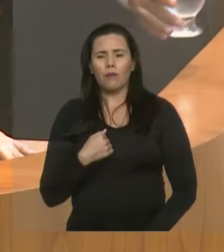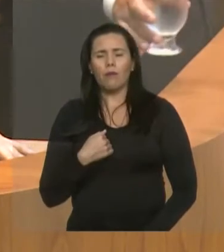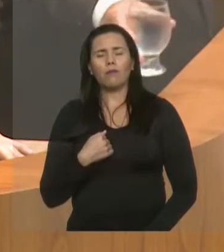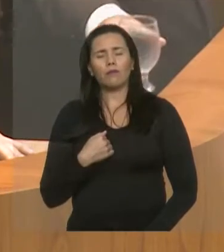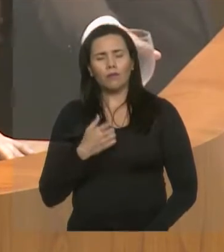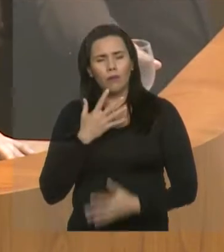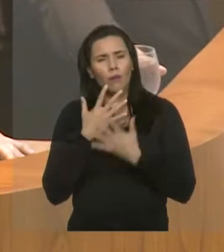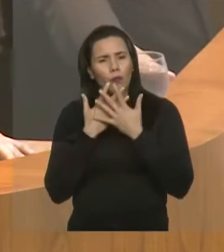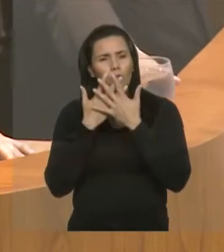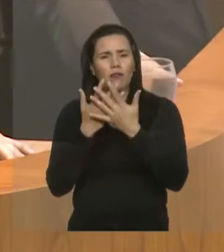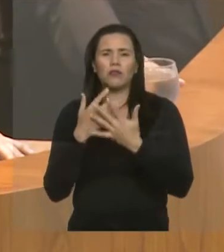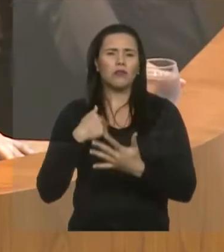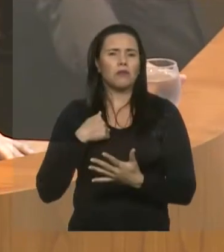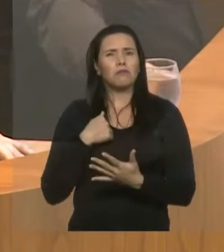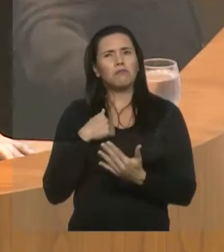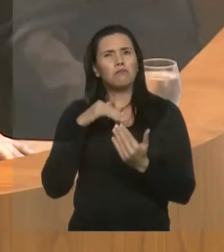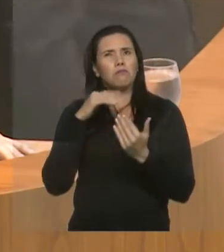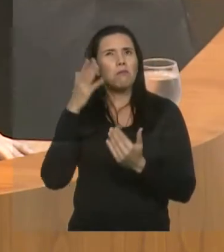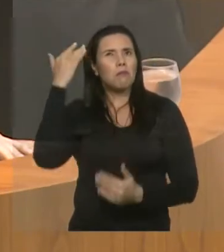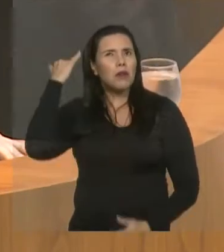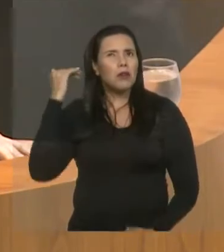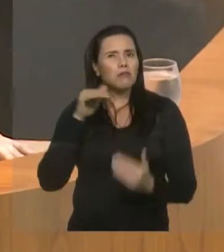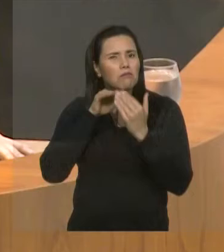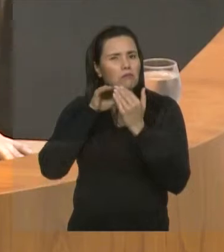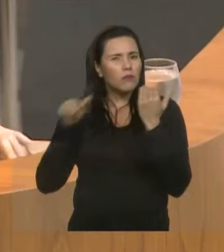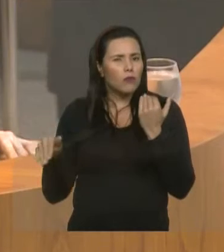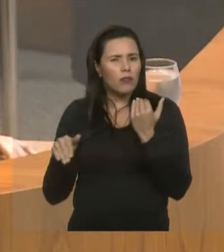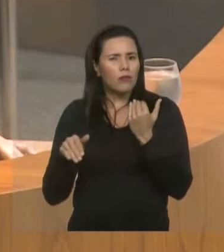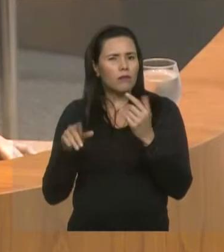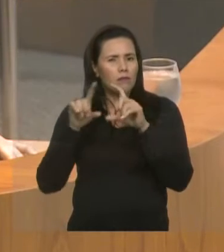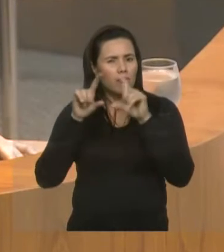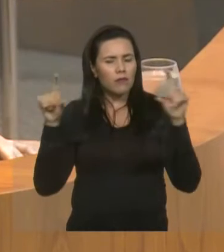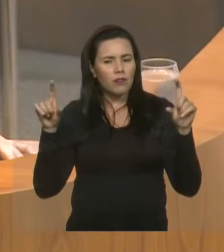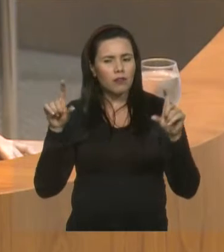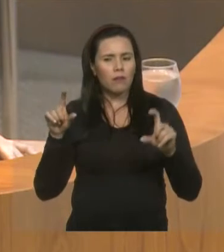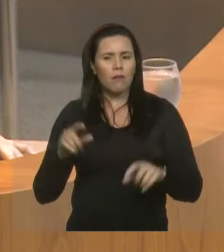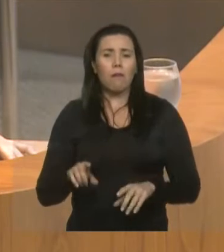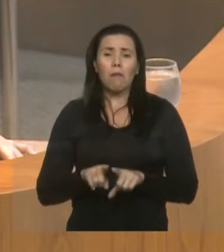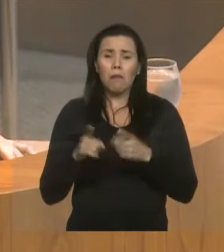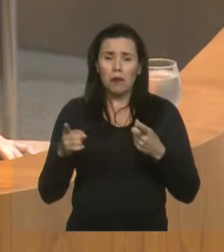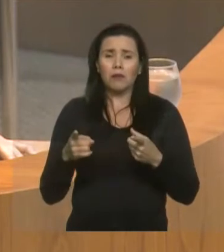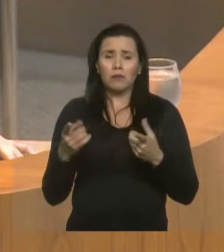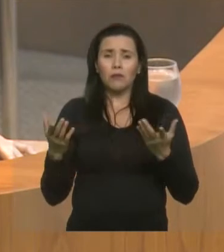frase, mas hoje ela faz sentido na minha vida.